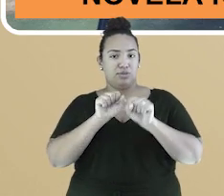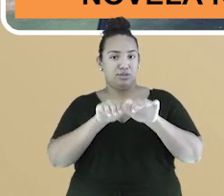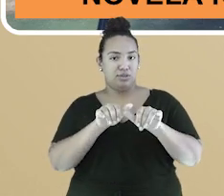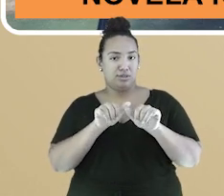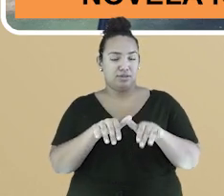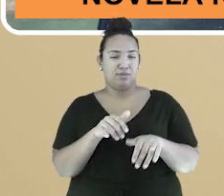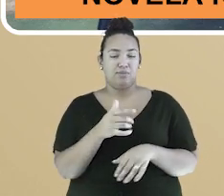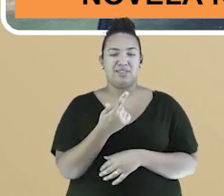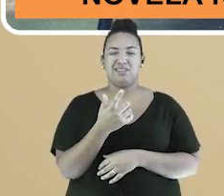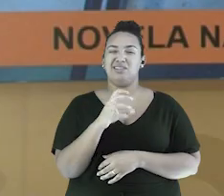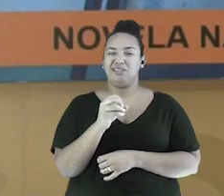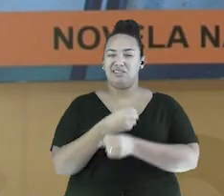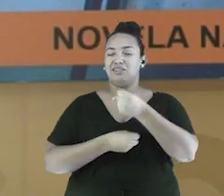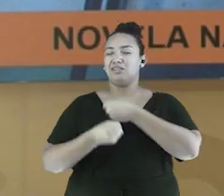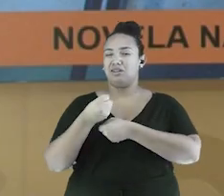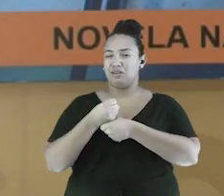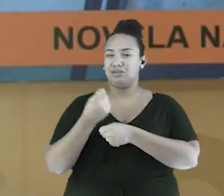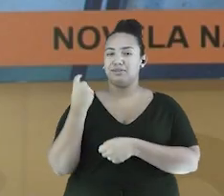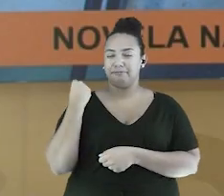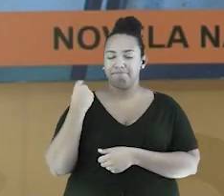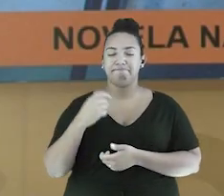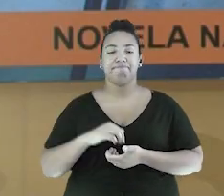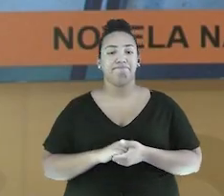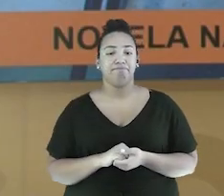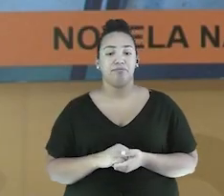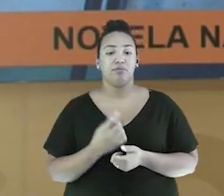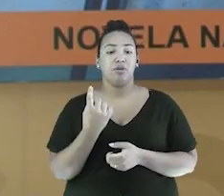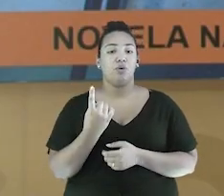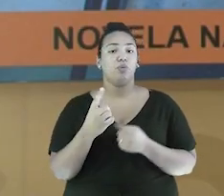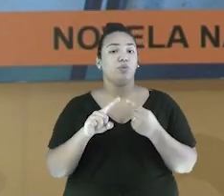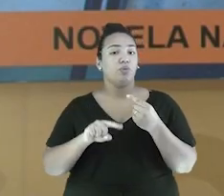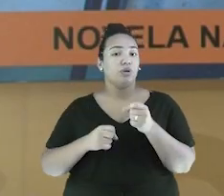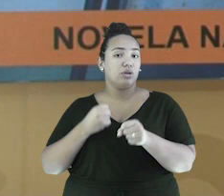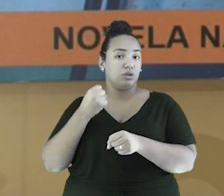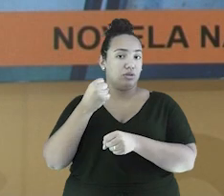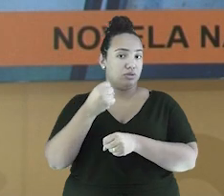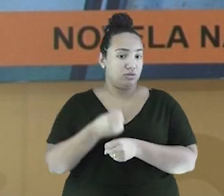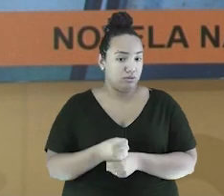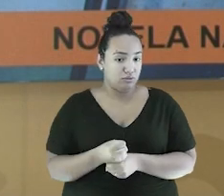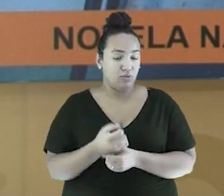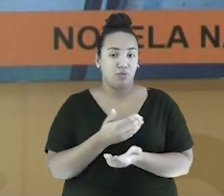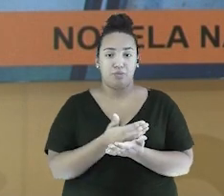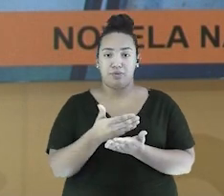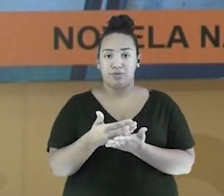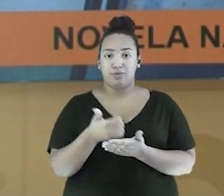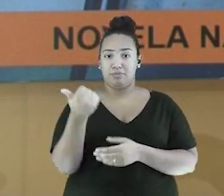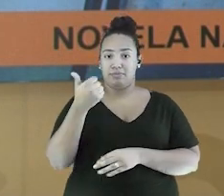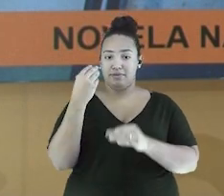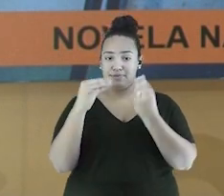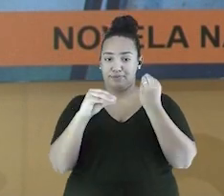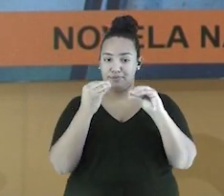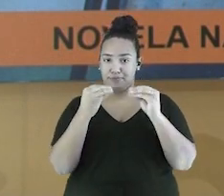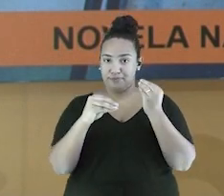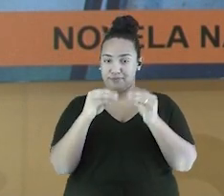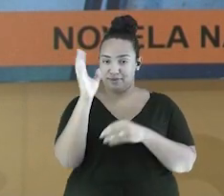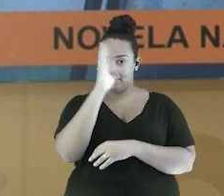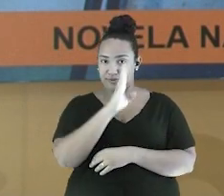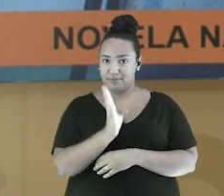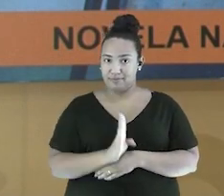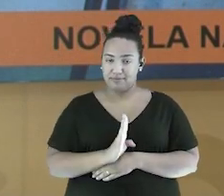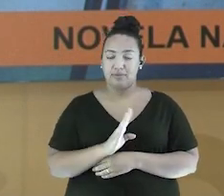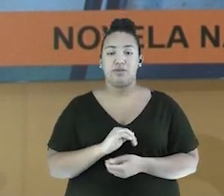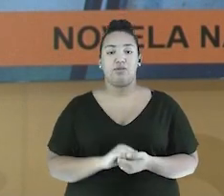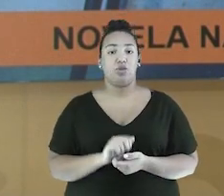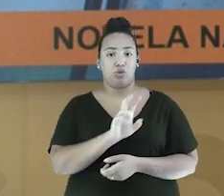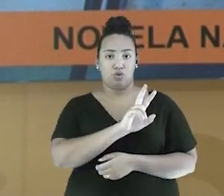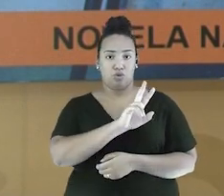anos atrás. Pouco mais de um ano depois, foi ao ar a primeira telenovela do Brasil, chamada Sua Vida